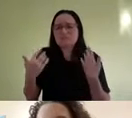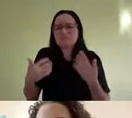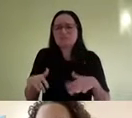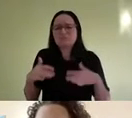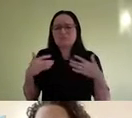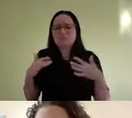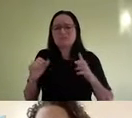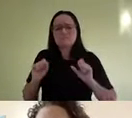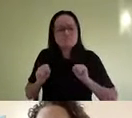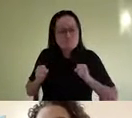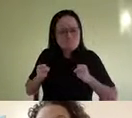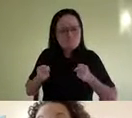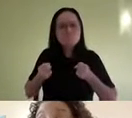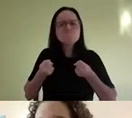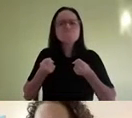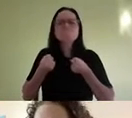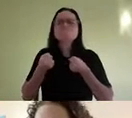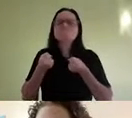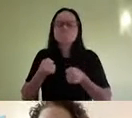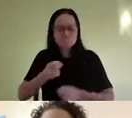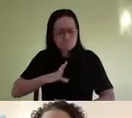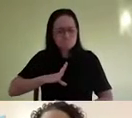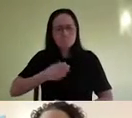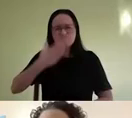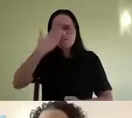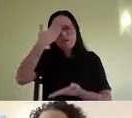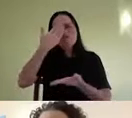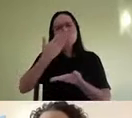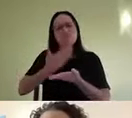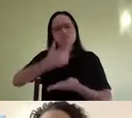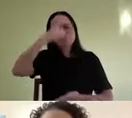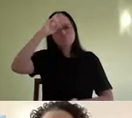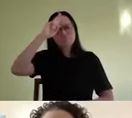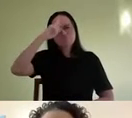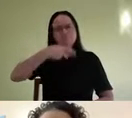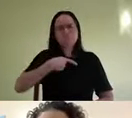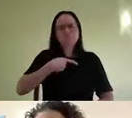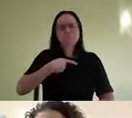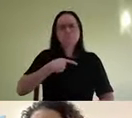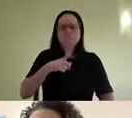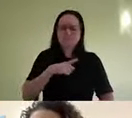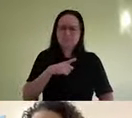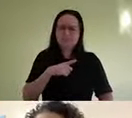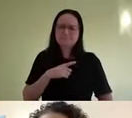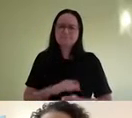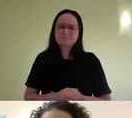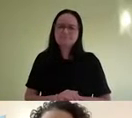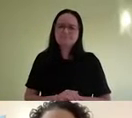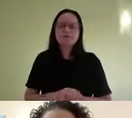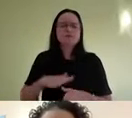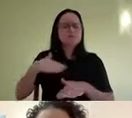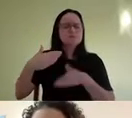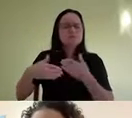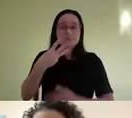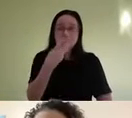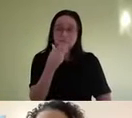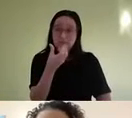uma força interior e acreditar em você mesmo. E depois de 36, 37 dias e